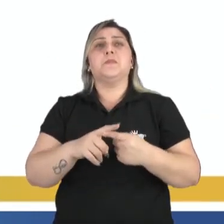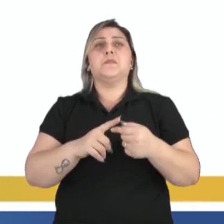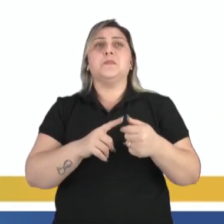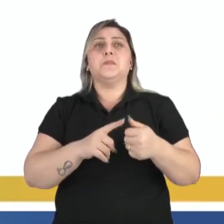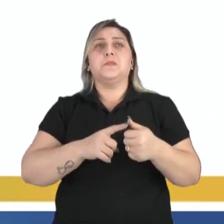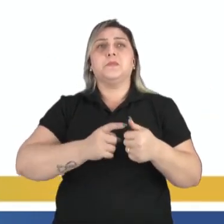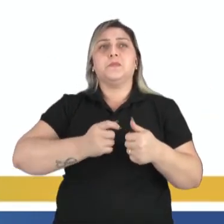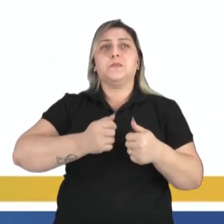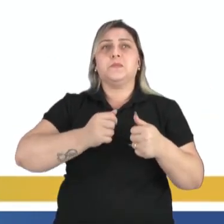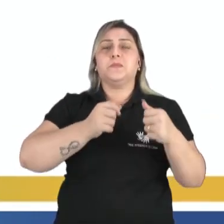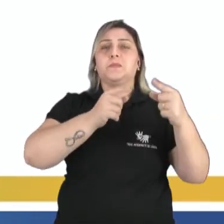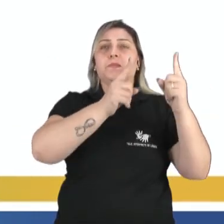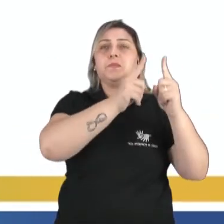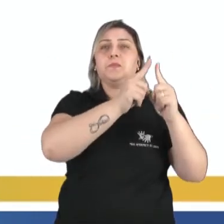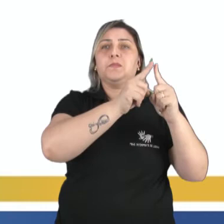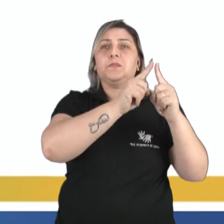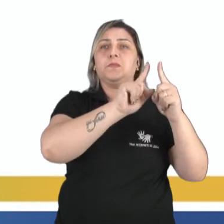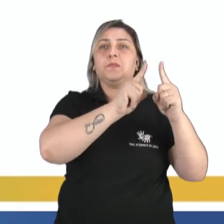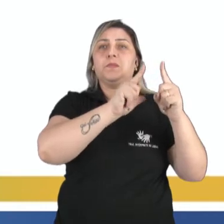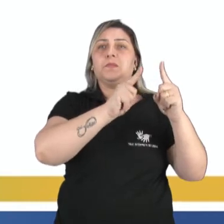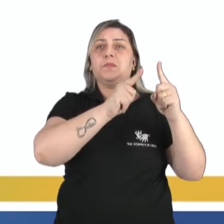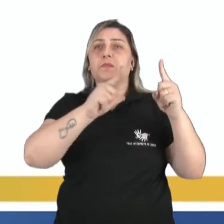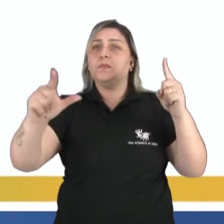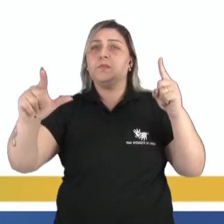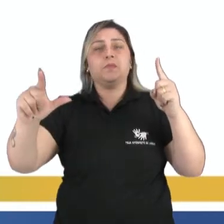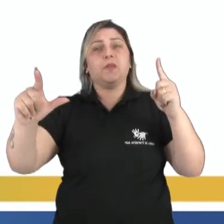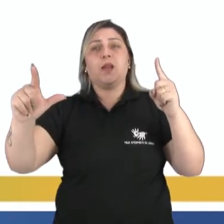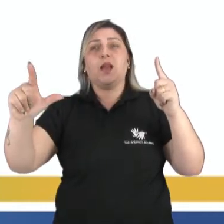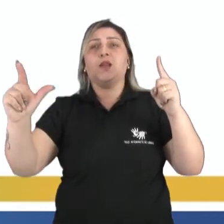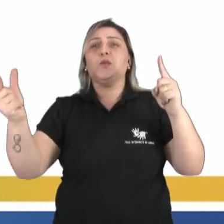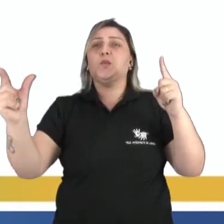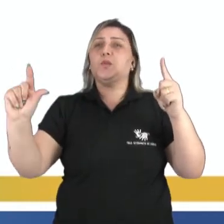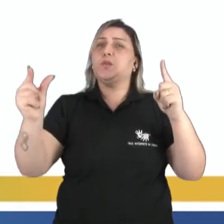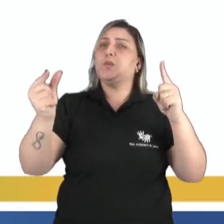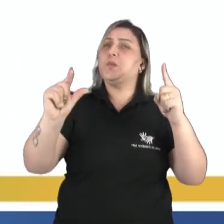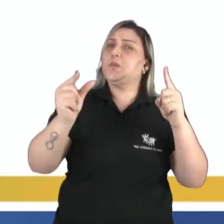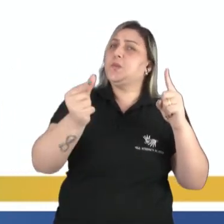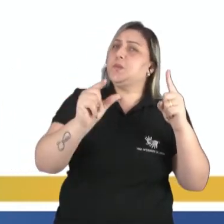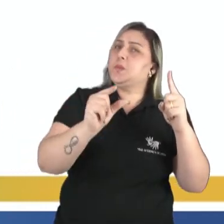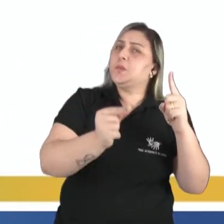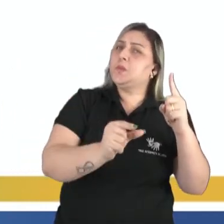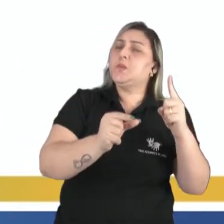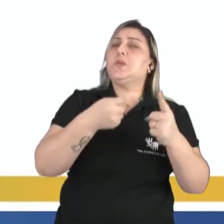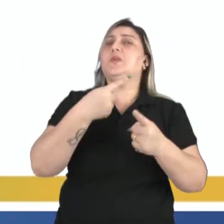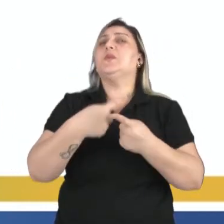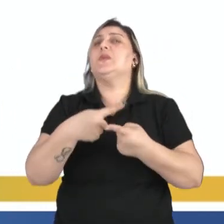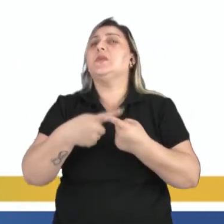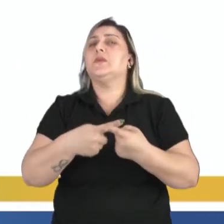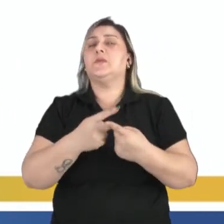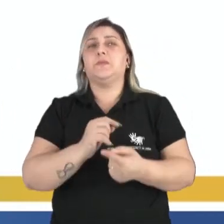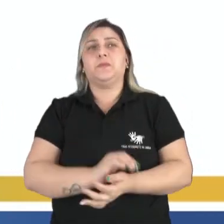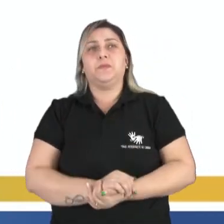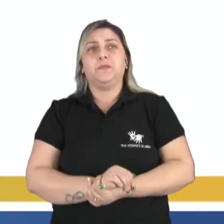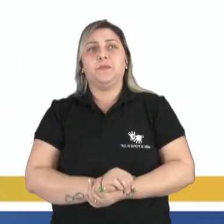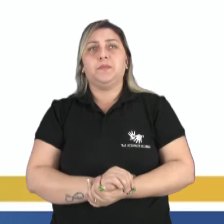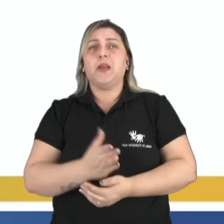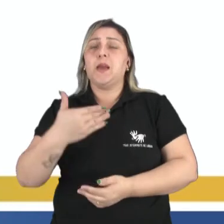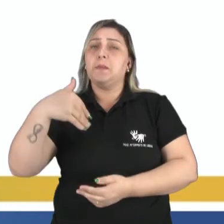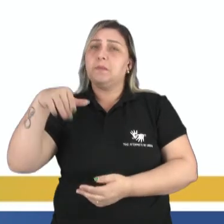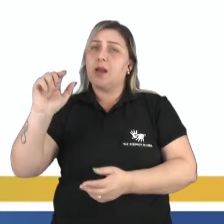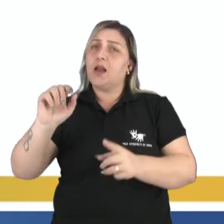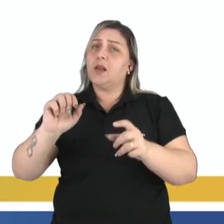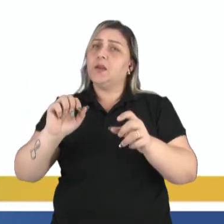vai diminuindo, né? À medida que vai subindo, o vetor da força-peso aqui, ó. Porque quanto